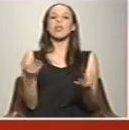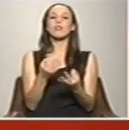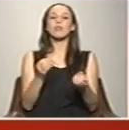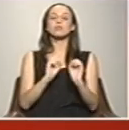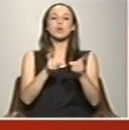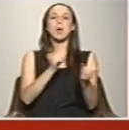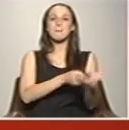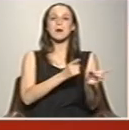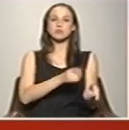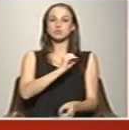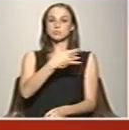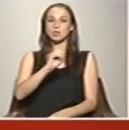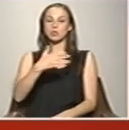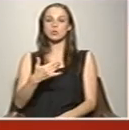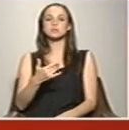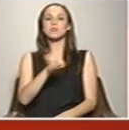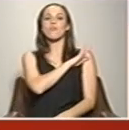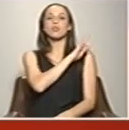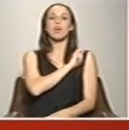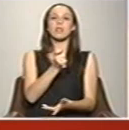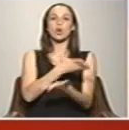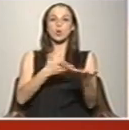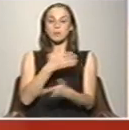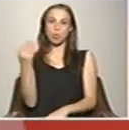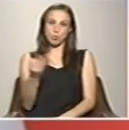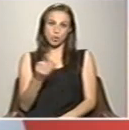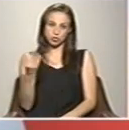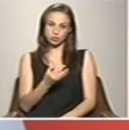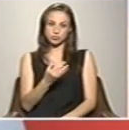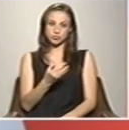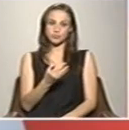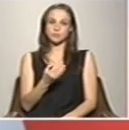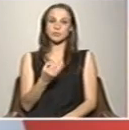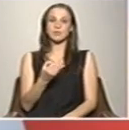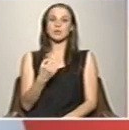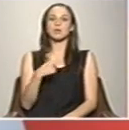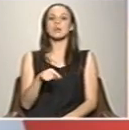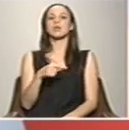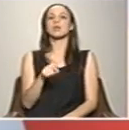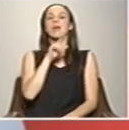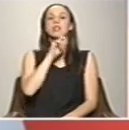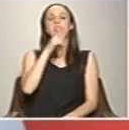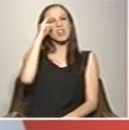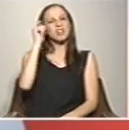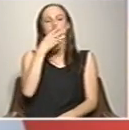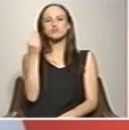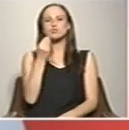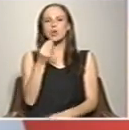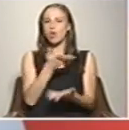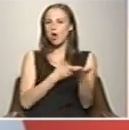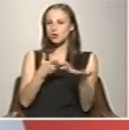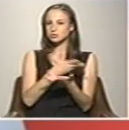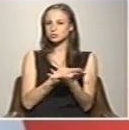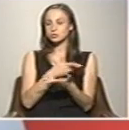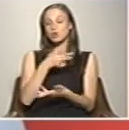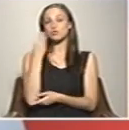março de 2012, na Faculdade de Economia do Porto. Teve o intuito principal de ajudar os estudantes com ideias de negócios, ou seja,